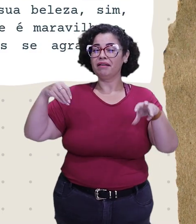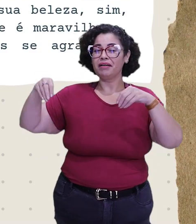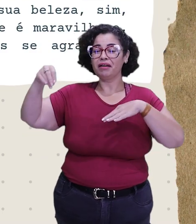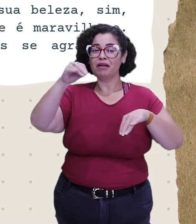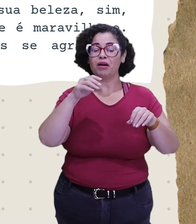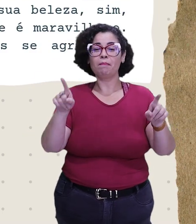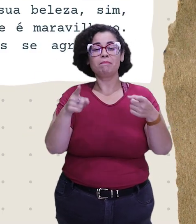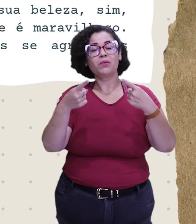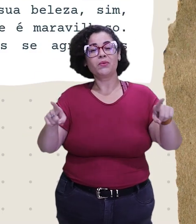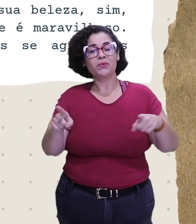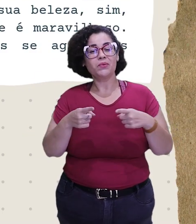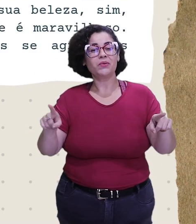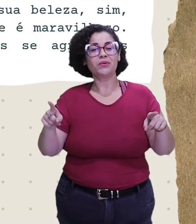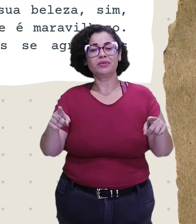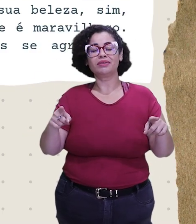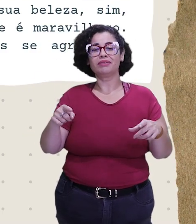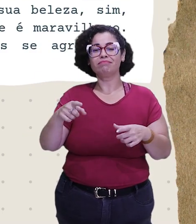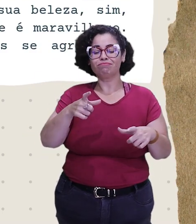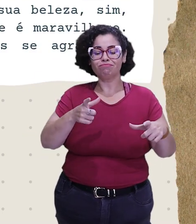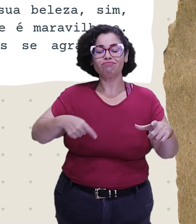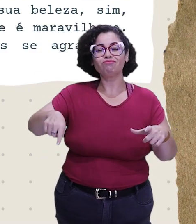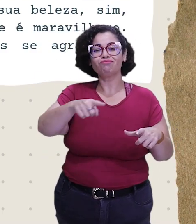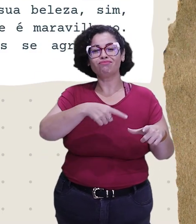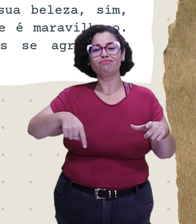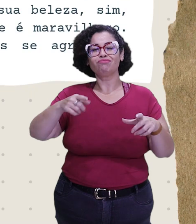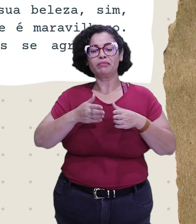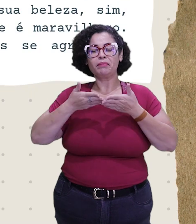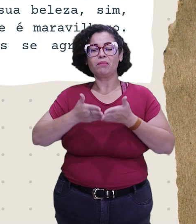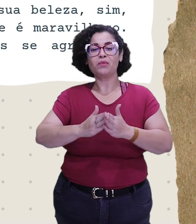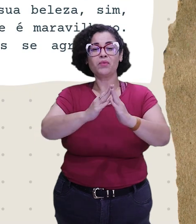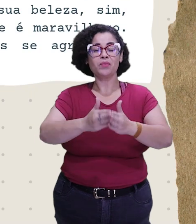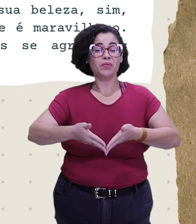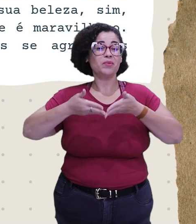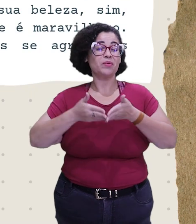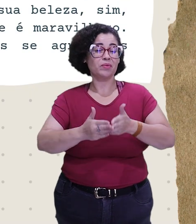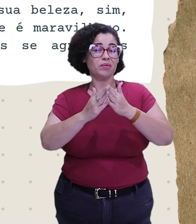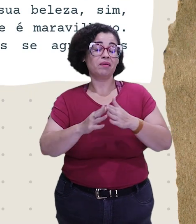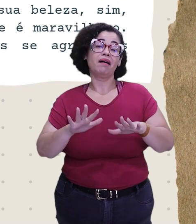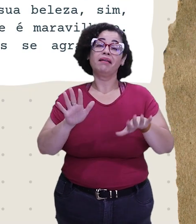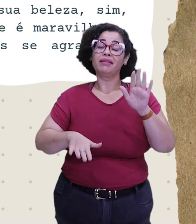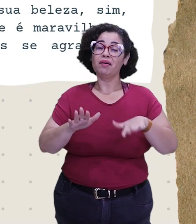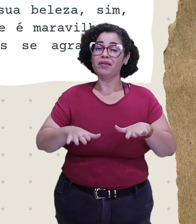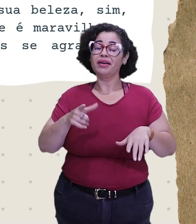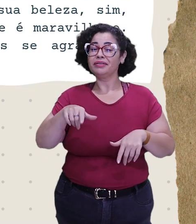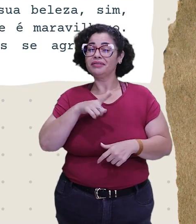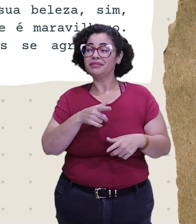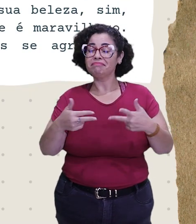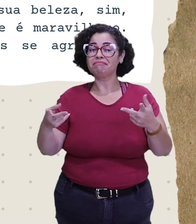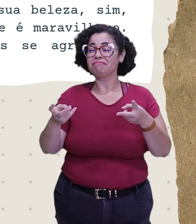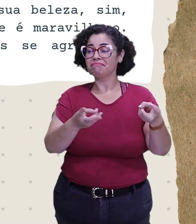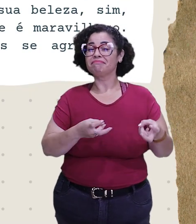na música da pianola, velhas valsas de perdido tempo, ou talvez nos ginetes de